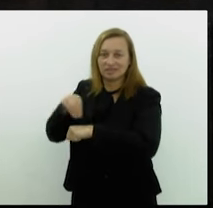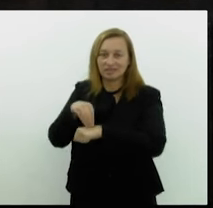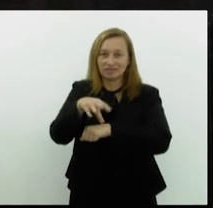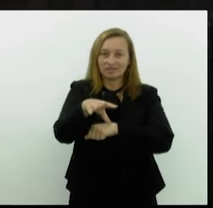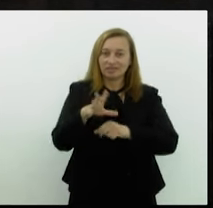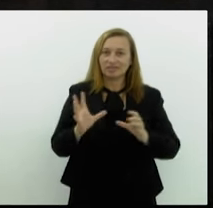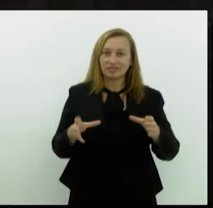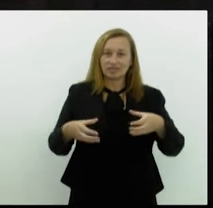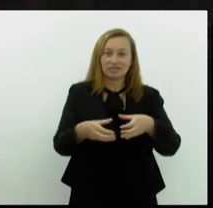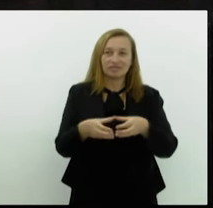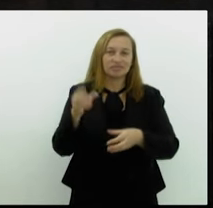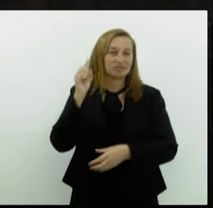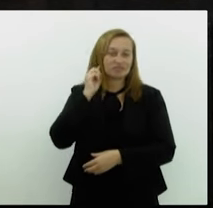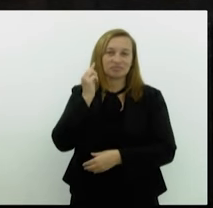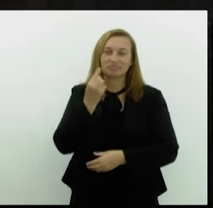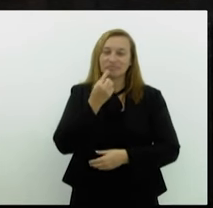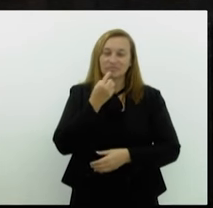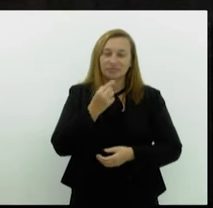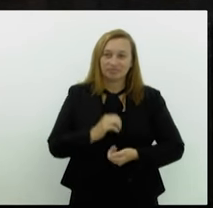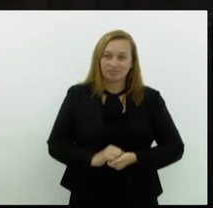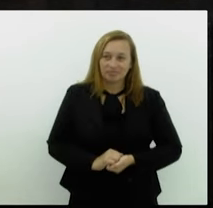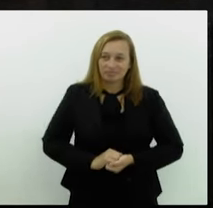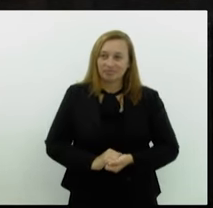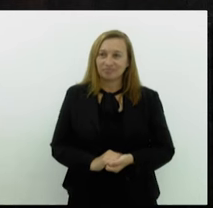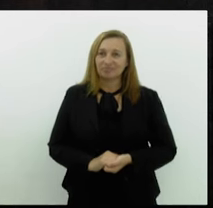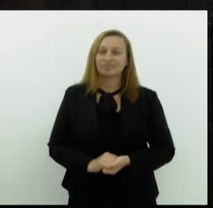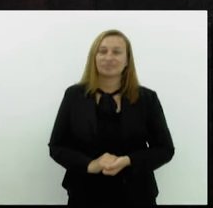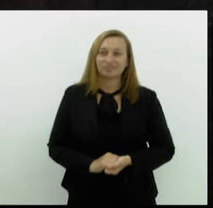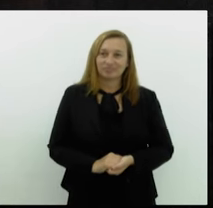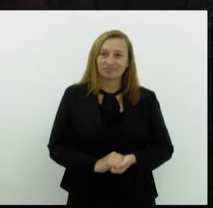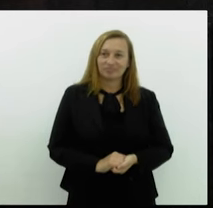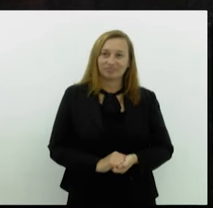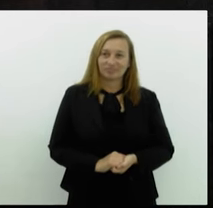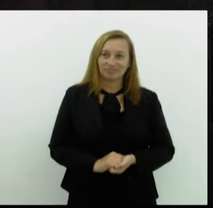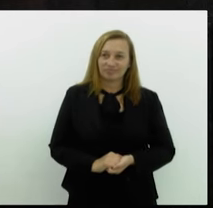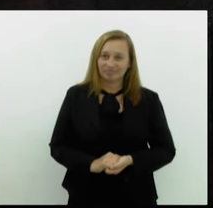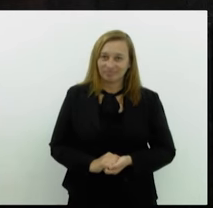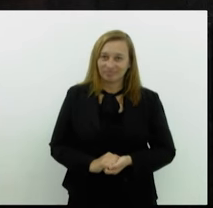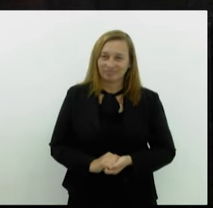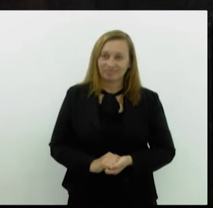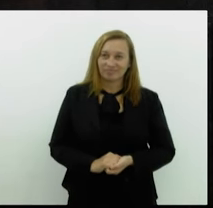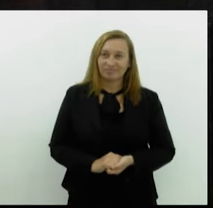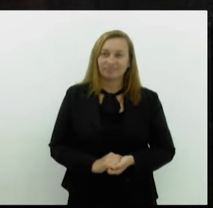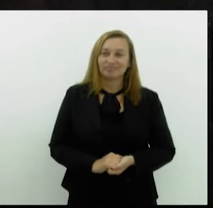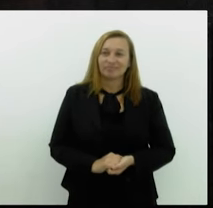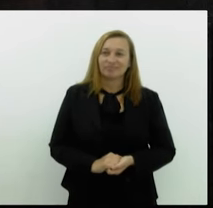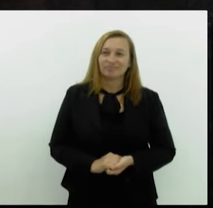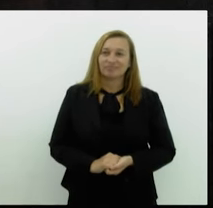que leva a nossa voz aos deficientes auditivos.